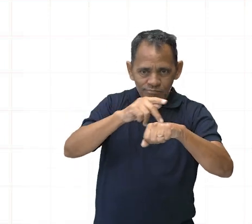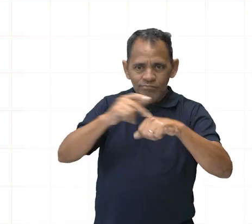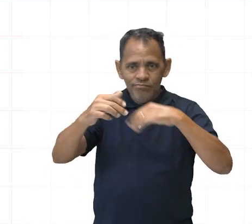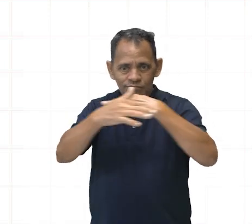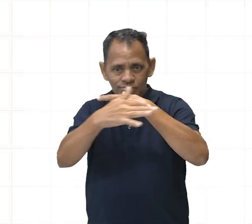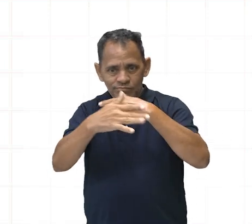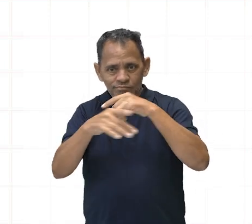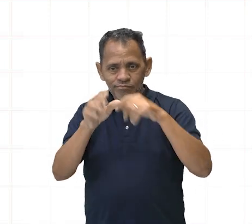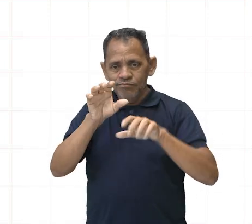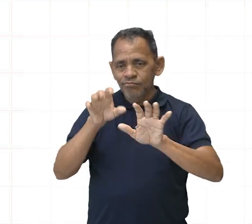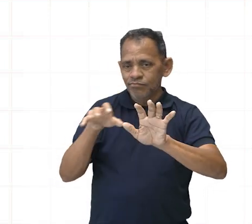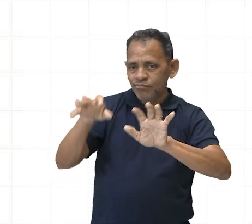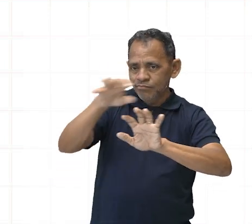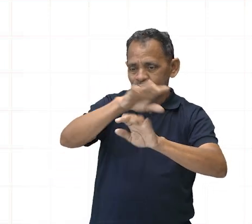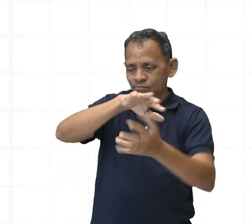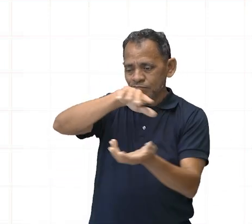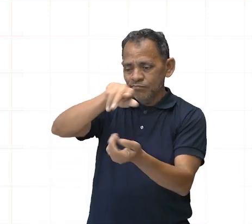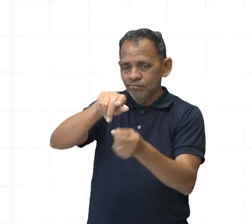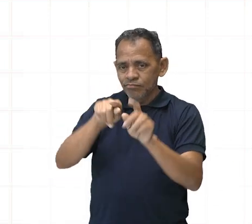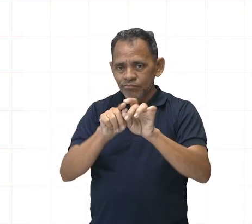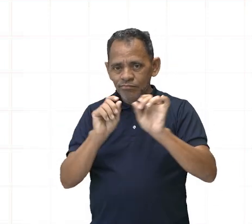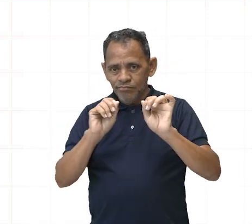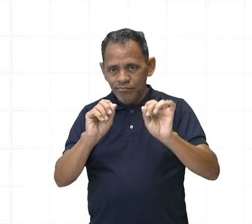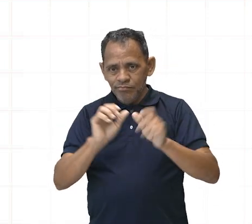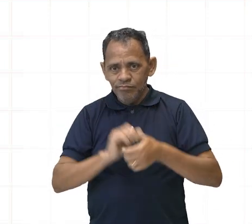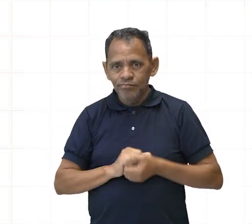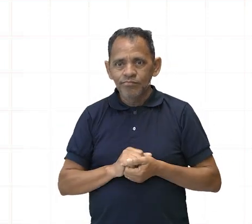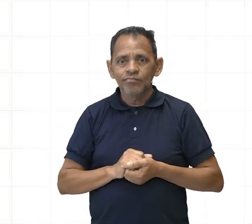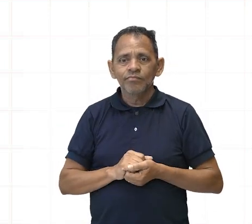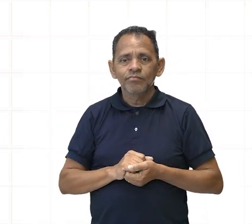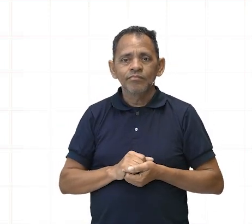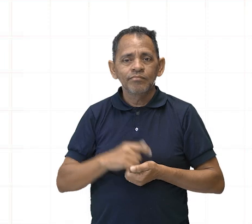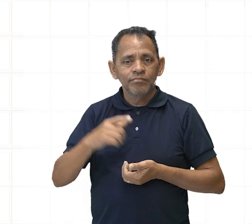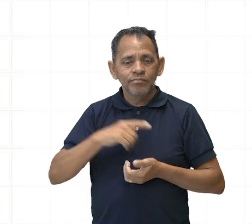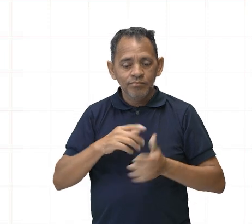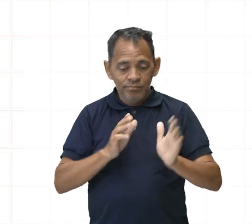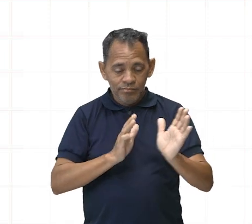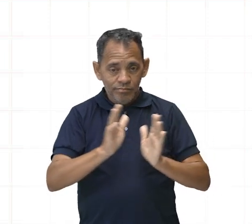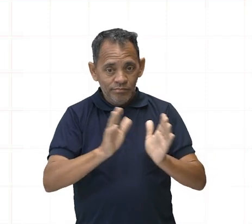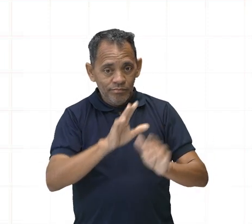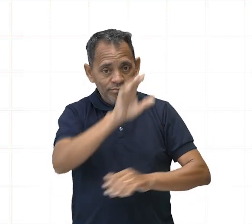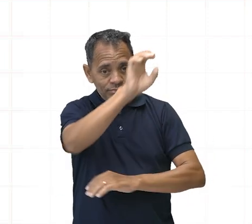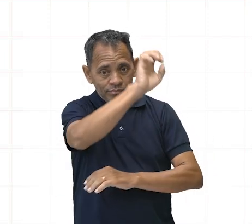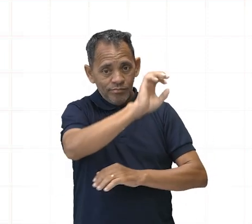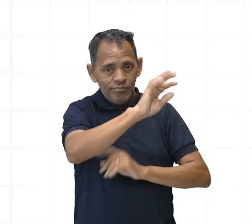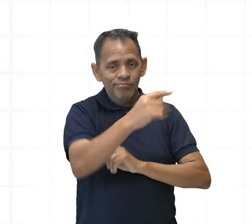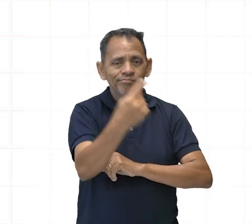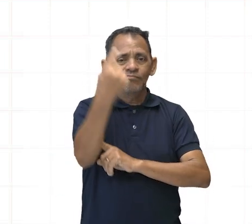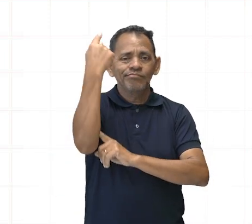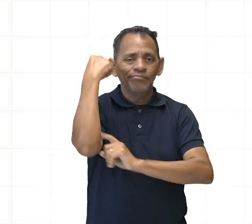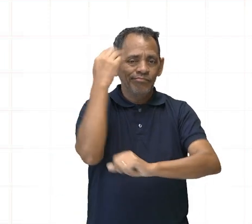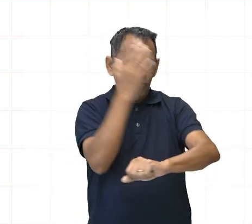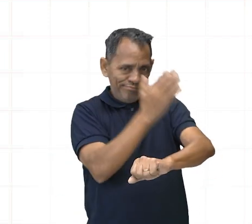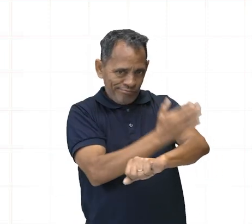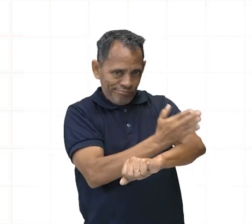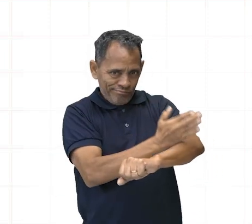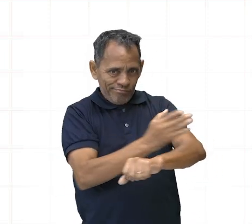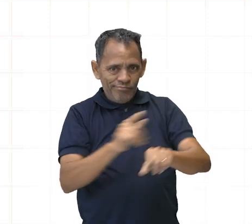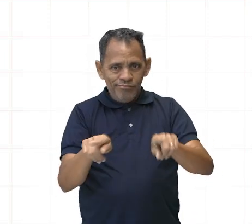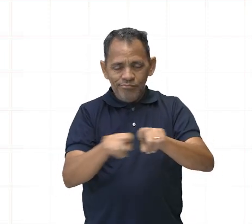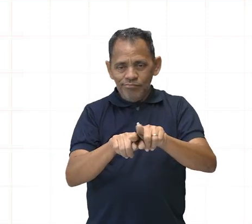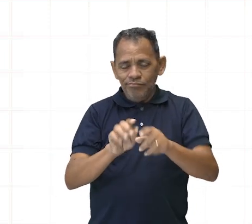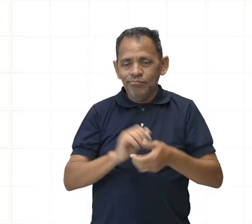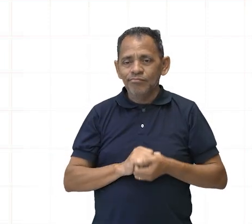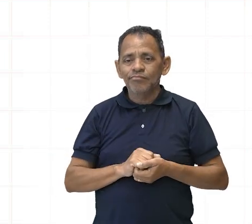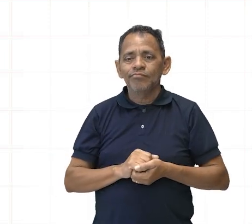em cada região do mundo, tá? Vamos pegar, né, o período ali da Europa medieval, com a concepção do